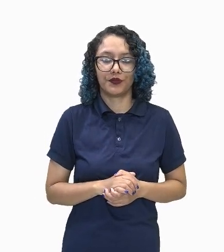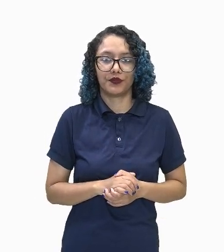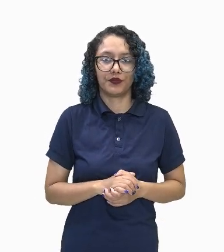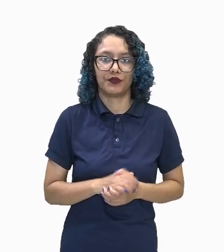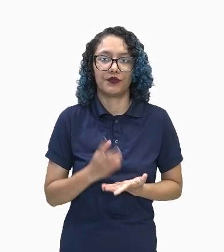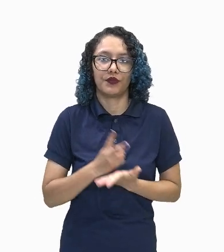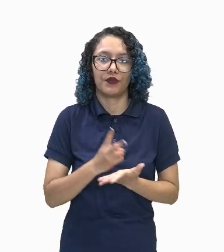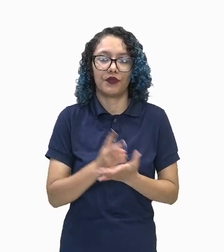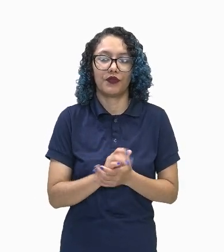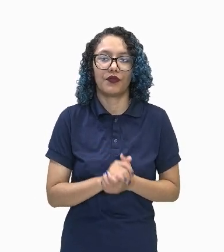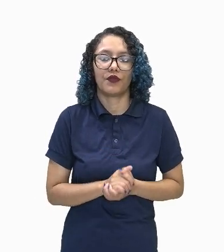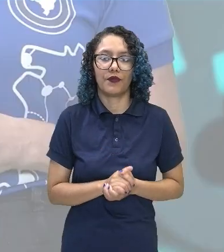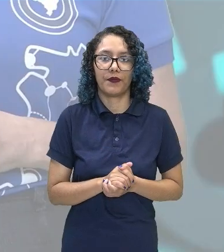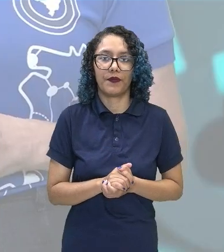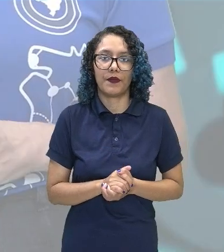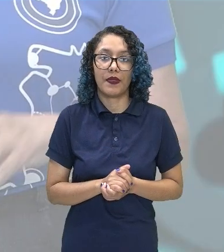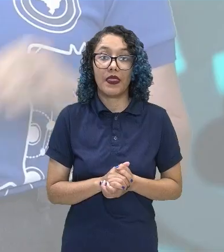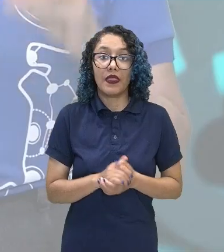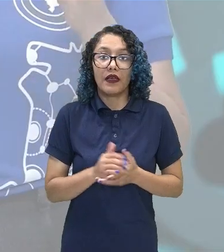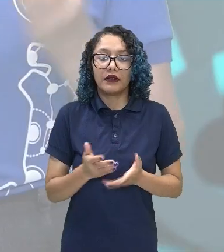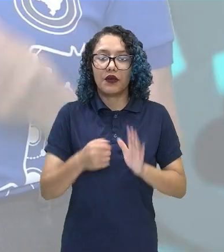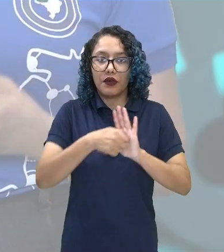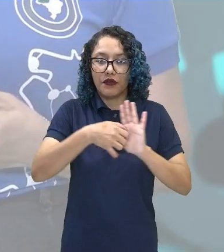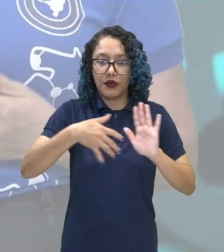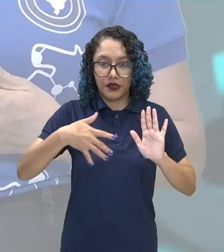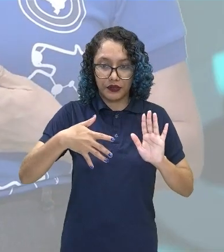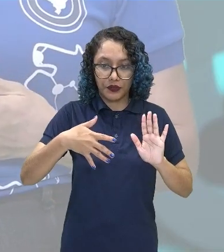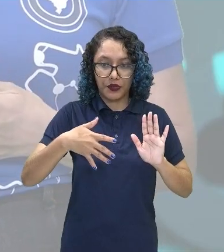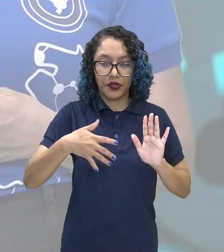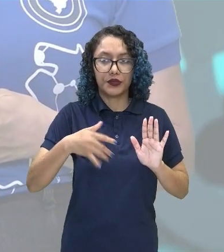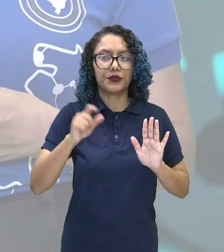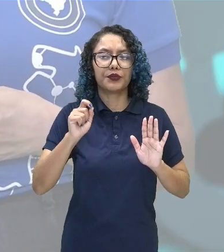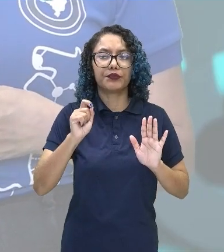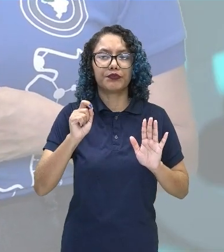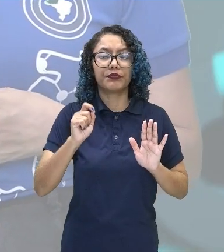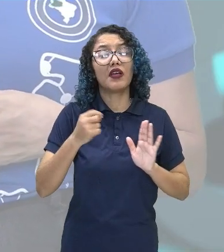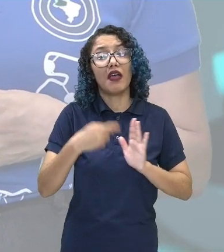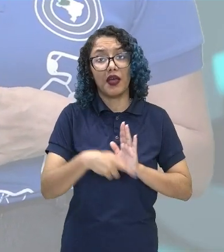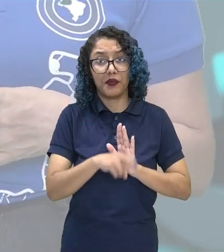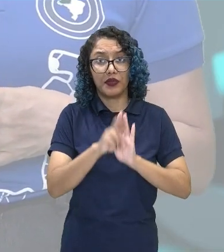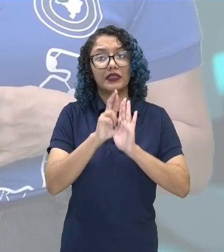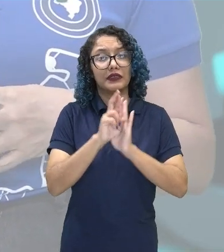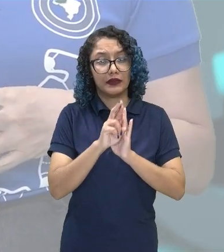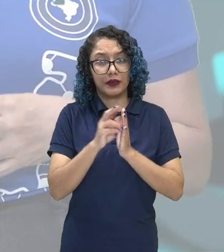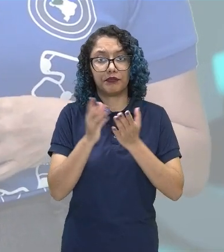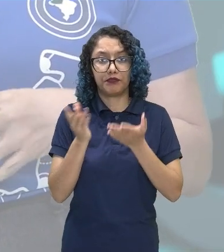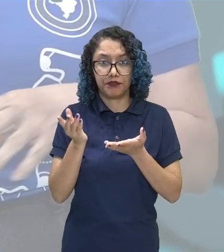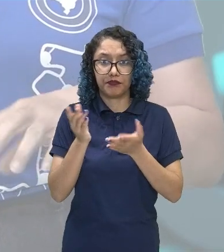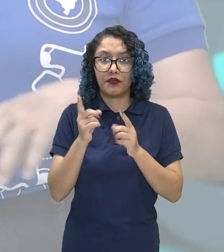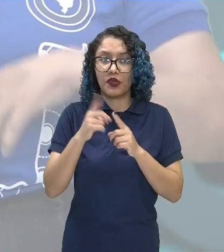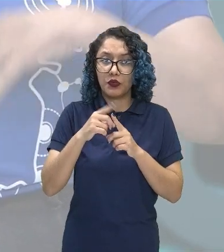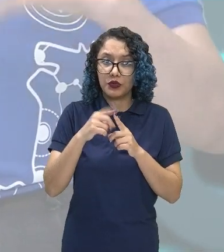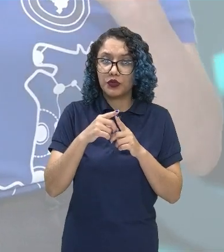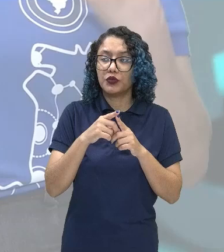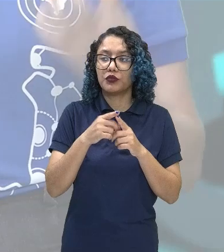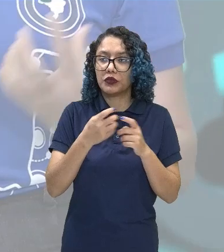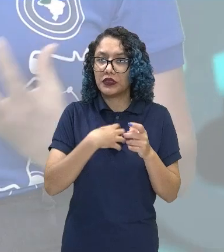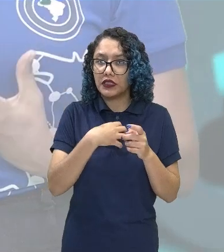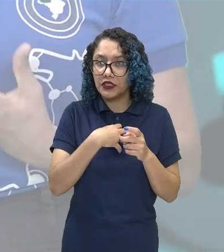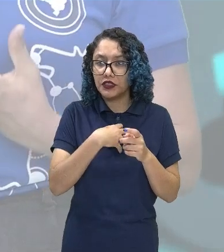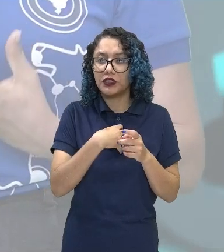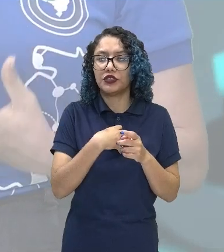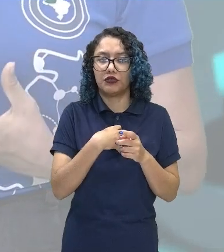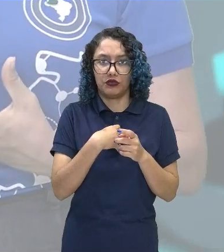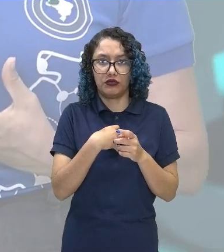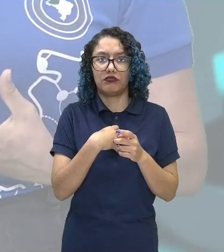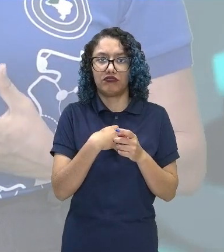de linguagem, elas representam muito bem essa situação, né, que elas dão amplo sentido